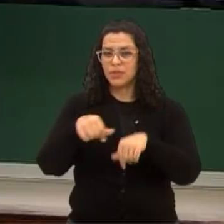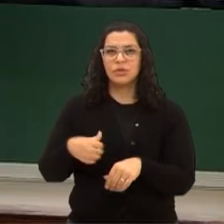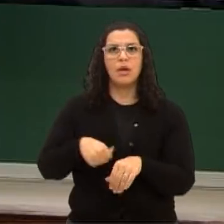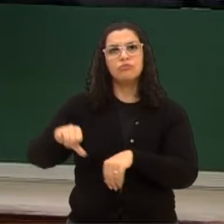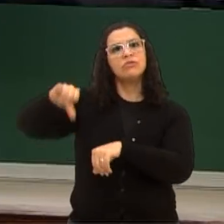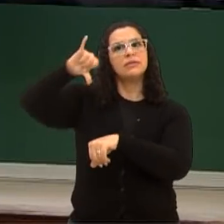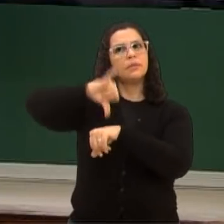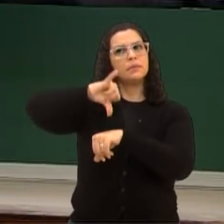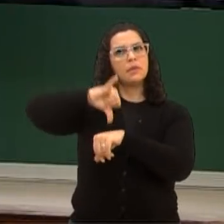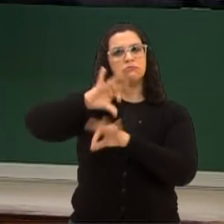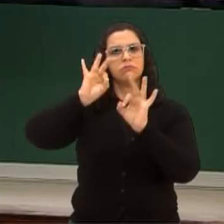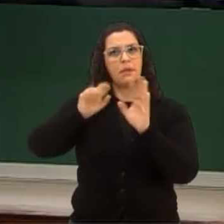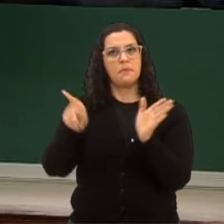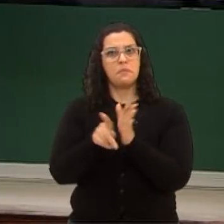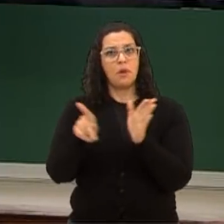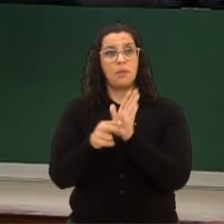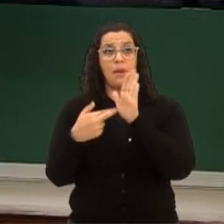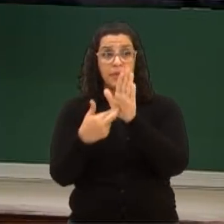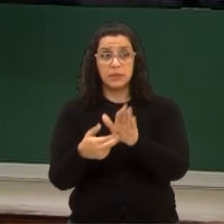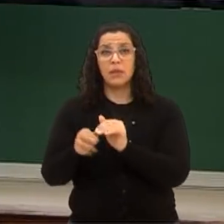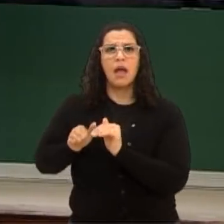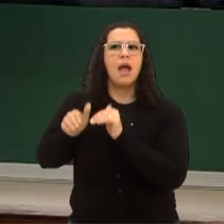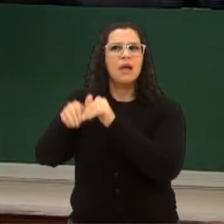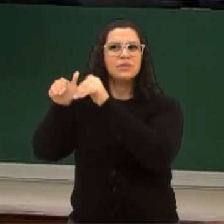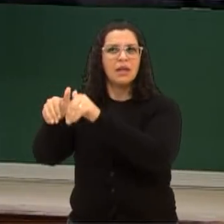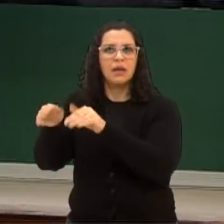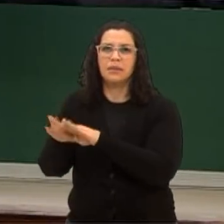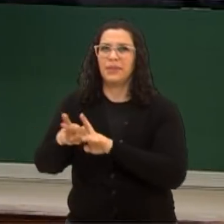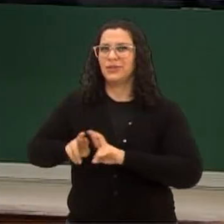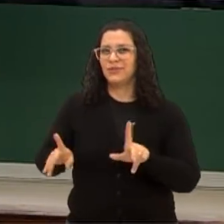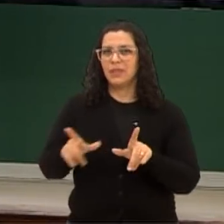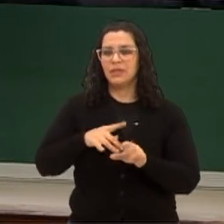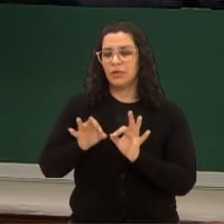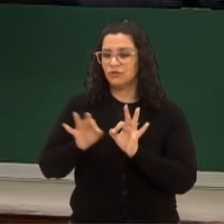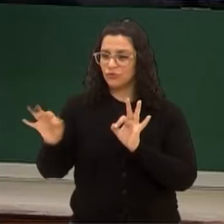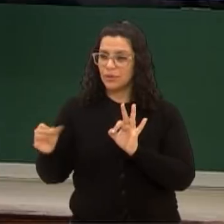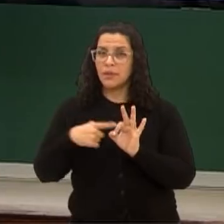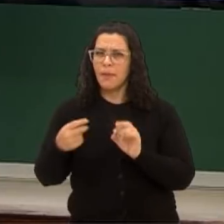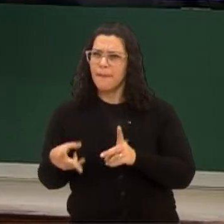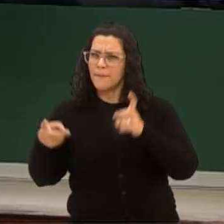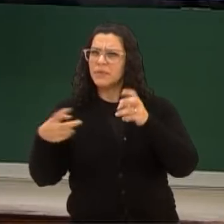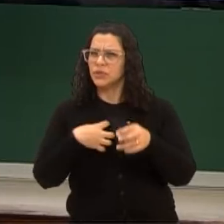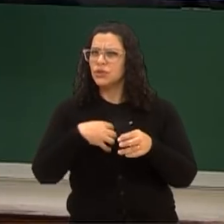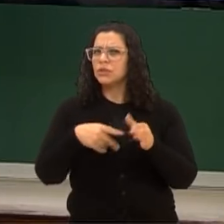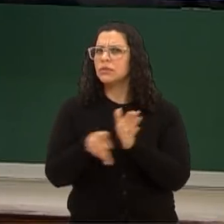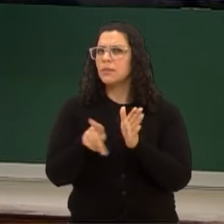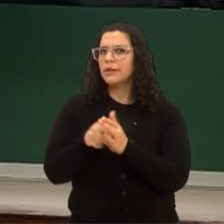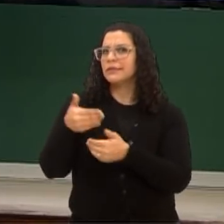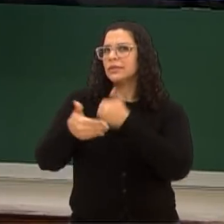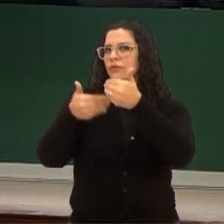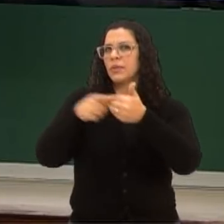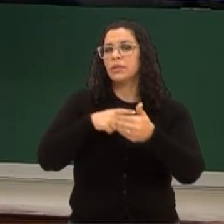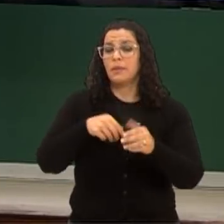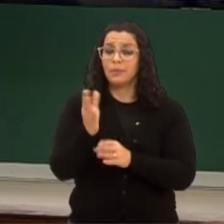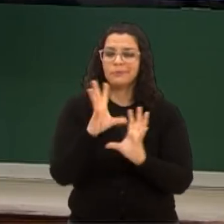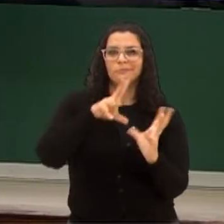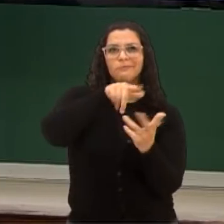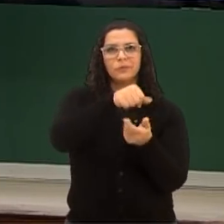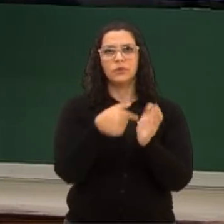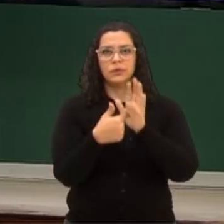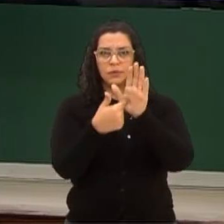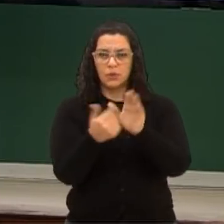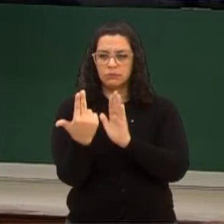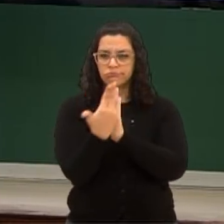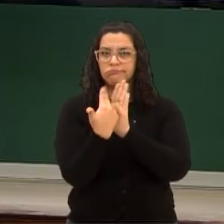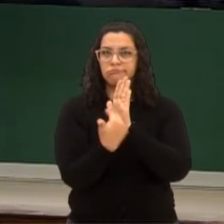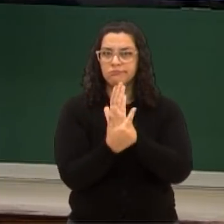dessa representação, com exceção da Austrália, que está um pouco mais distante a observar da forma como está sendo representado o mundo aqui